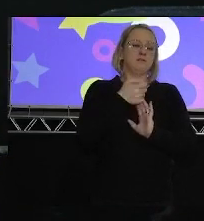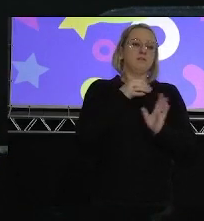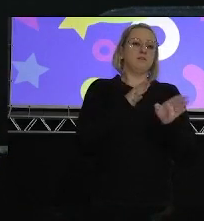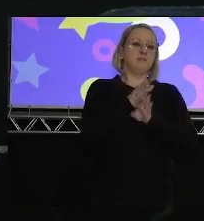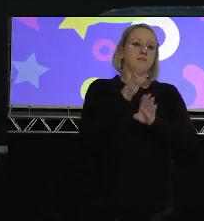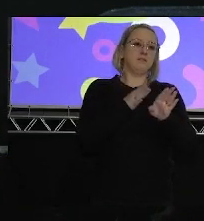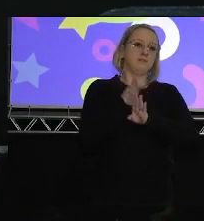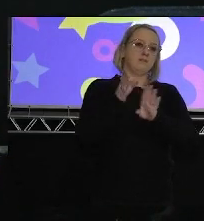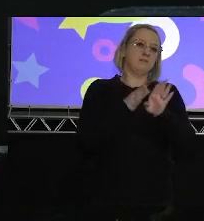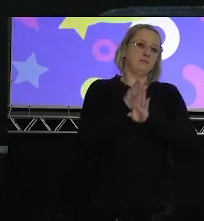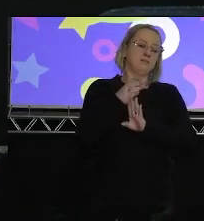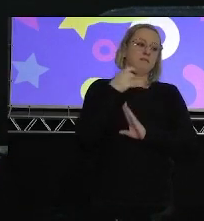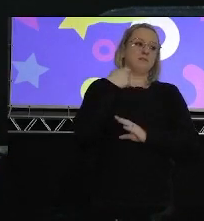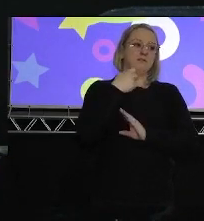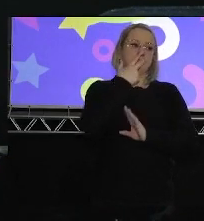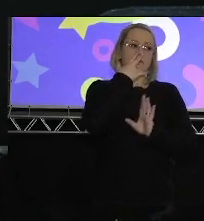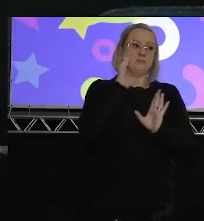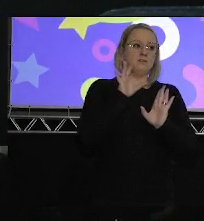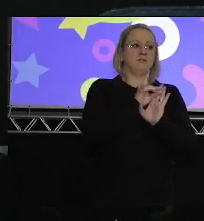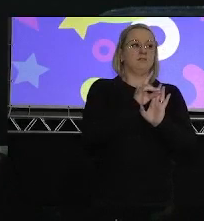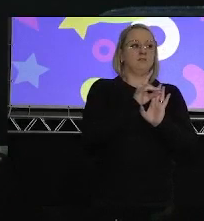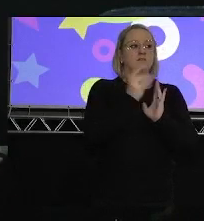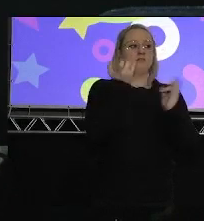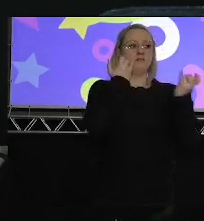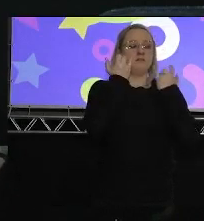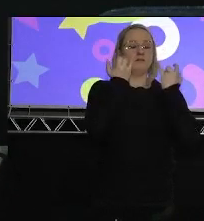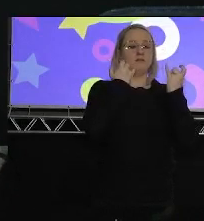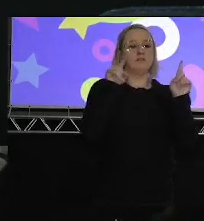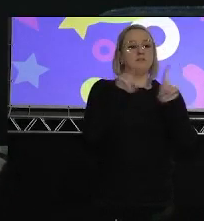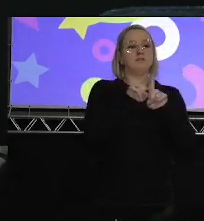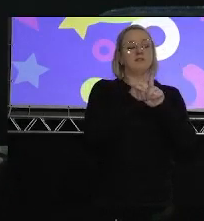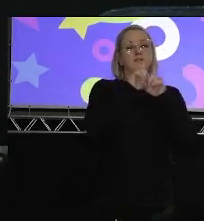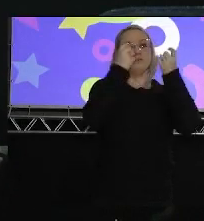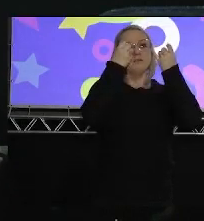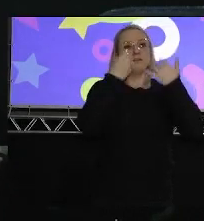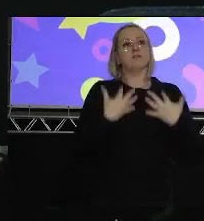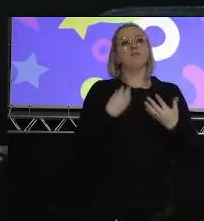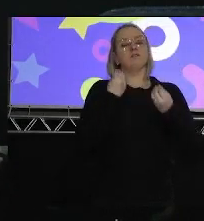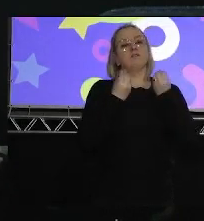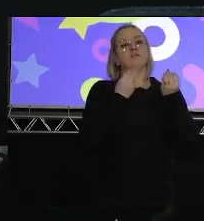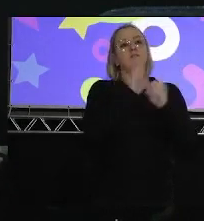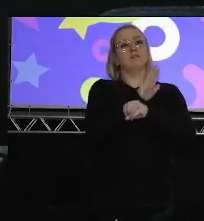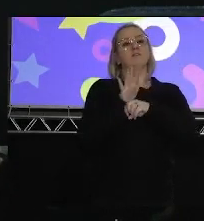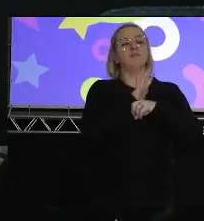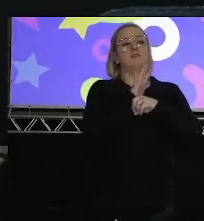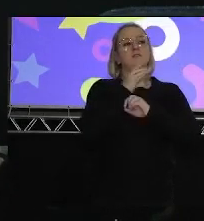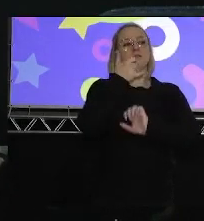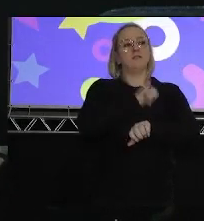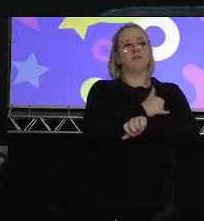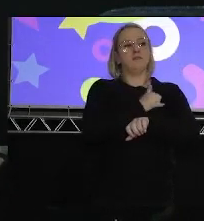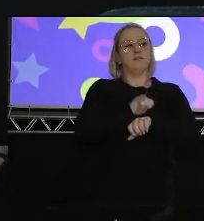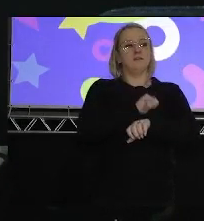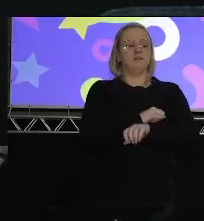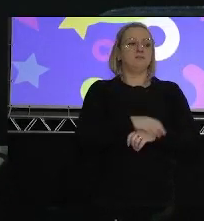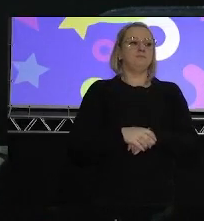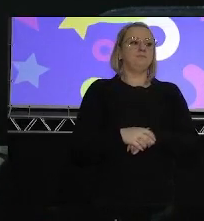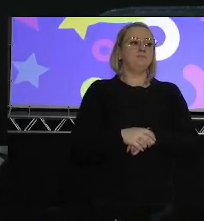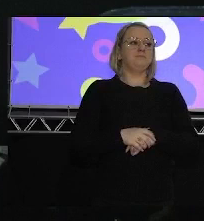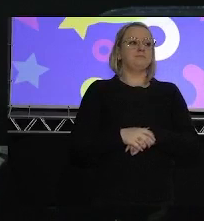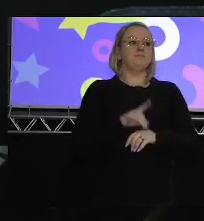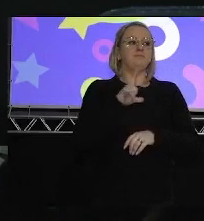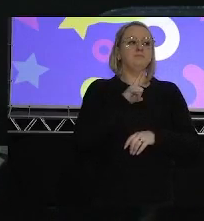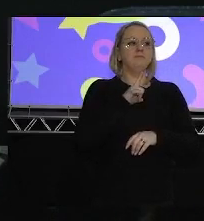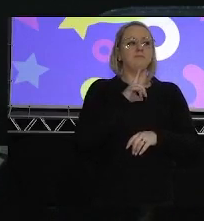o que deve ter de mínima de informação. Inclusive, ali, ó, justificativa, contribuição estratégica. O demandante